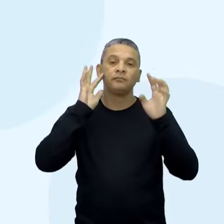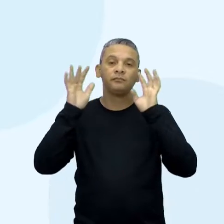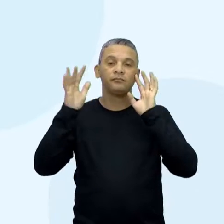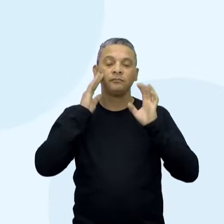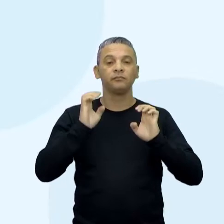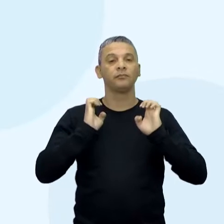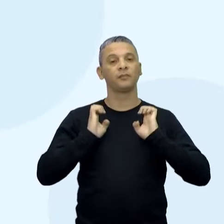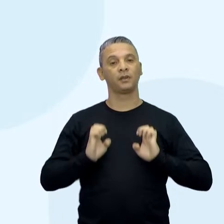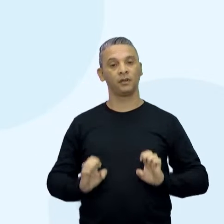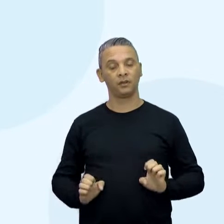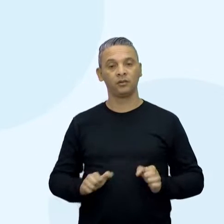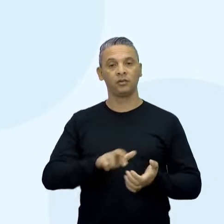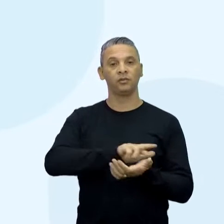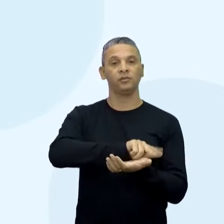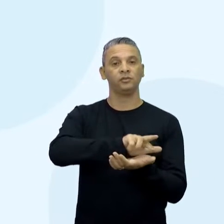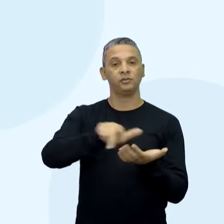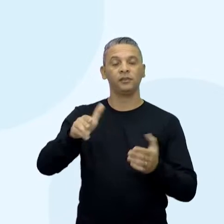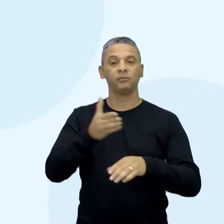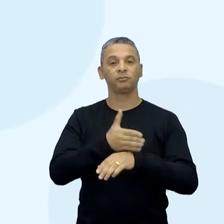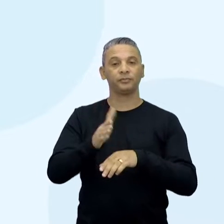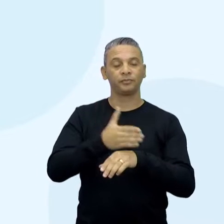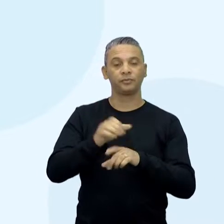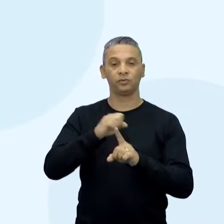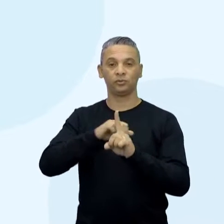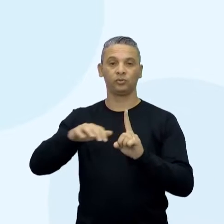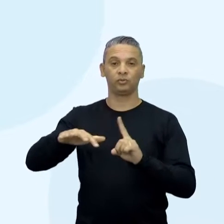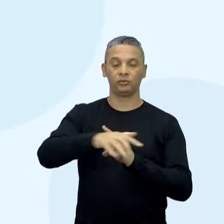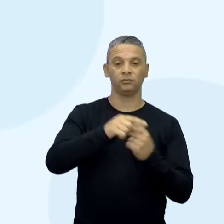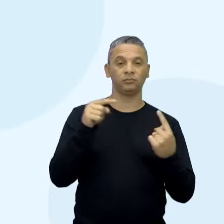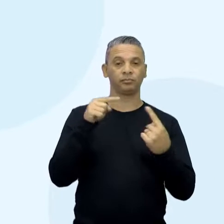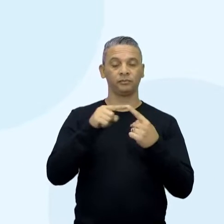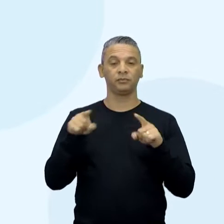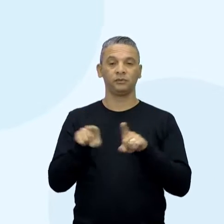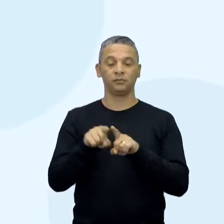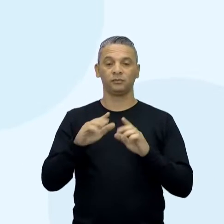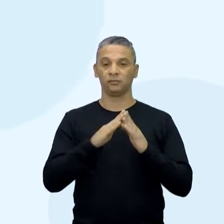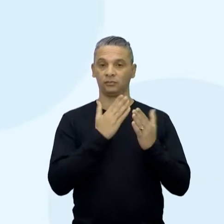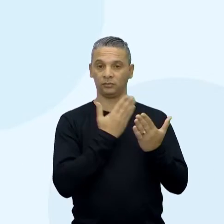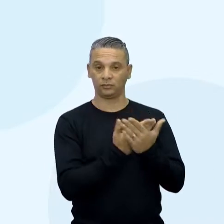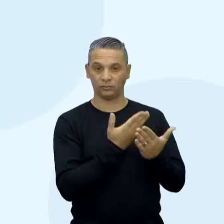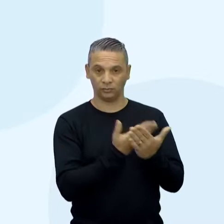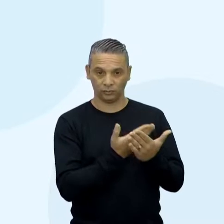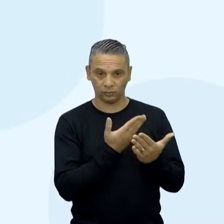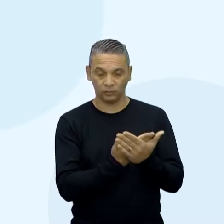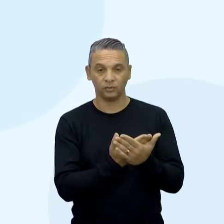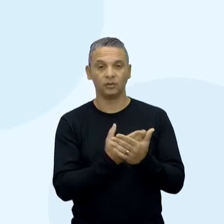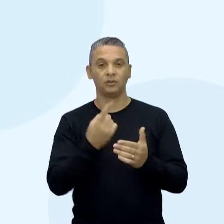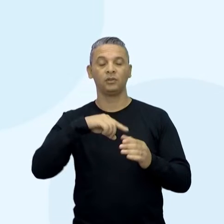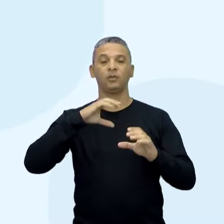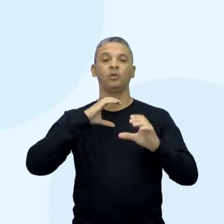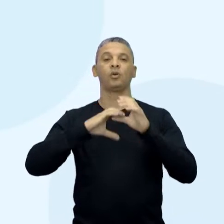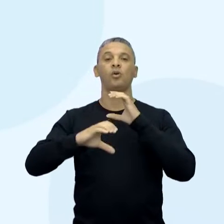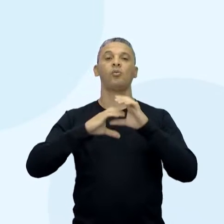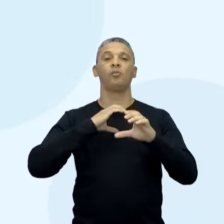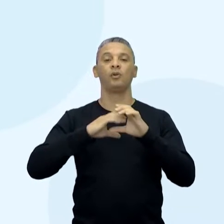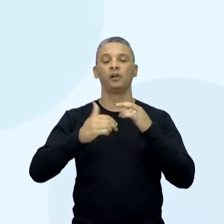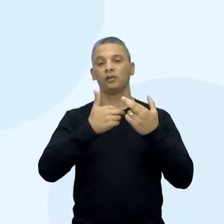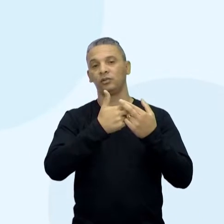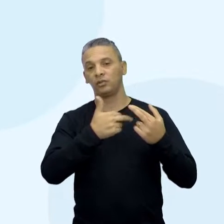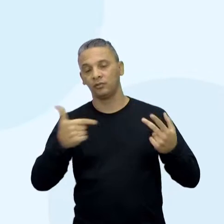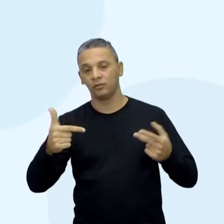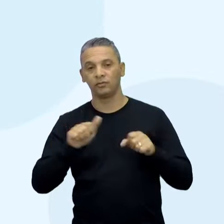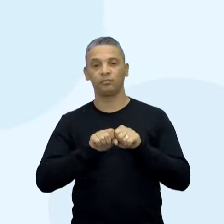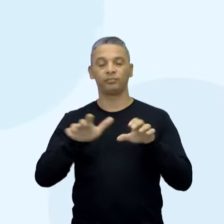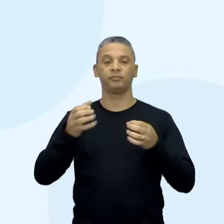e ética nas diversas práticas sociais, incluindo as escolares, para se comunicar, acessar e